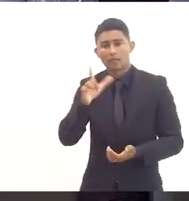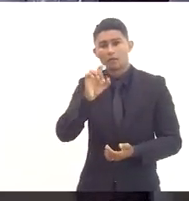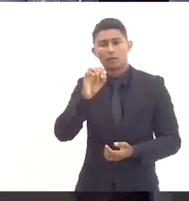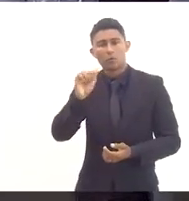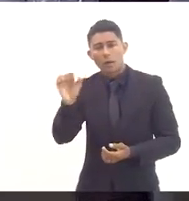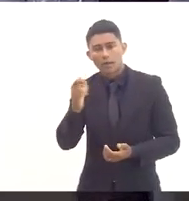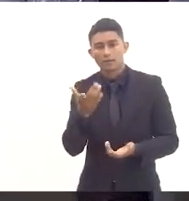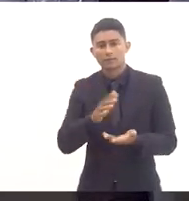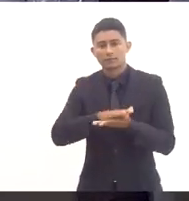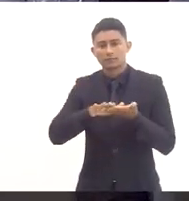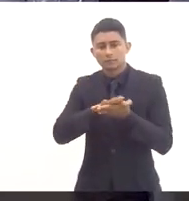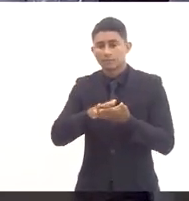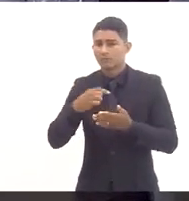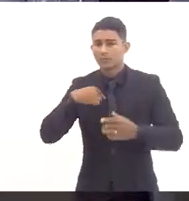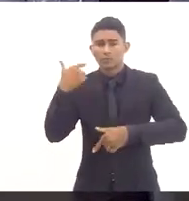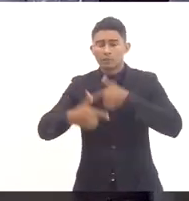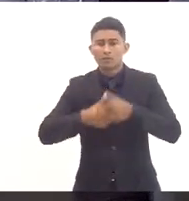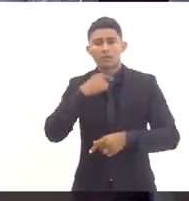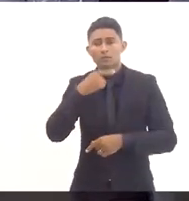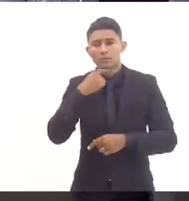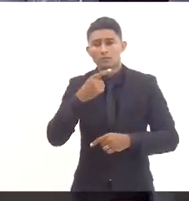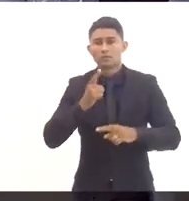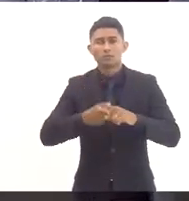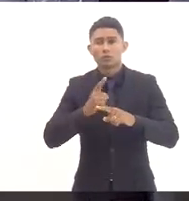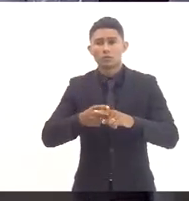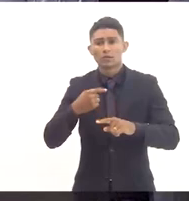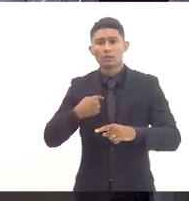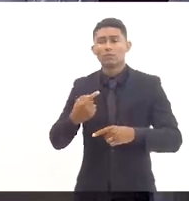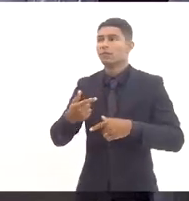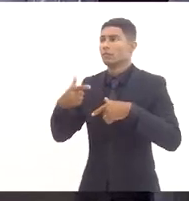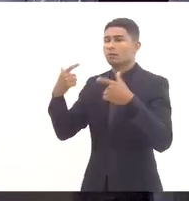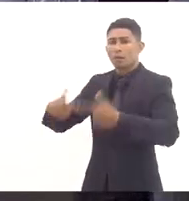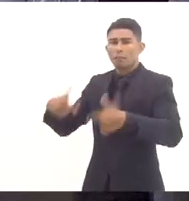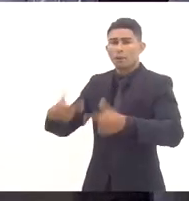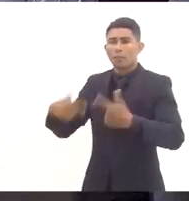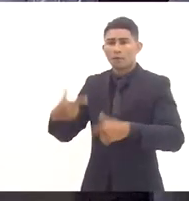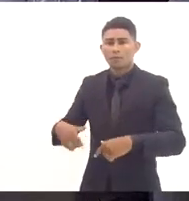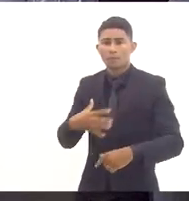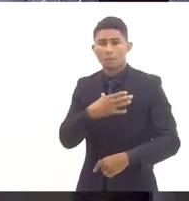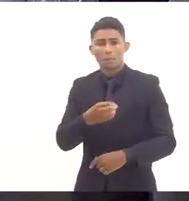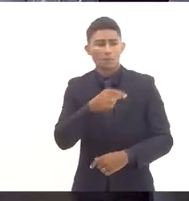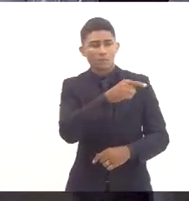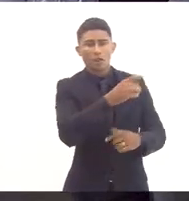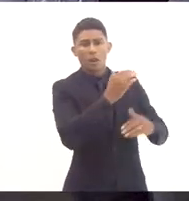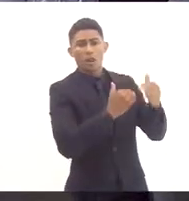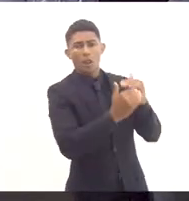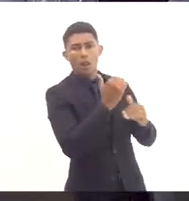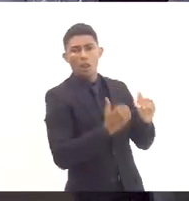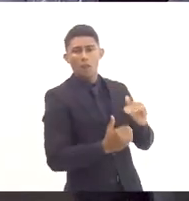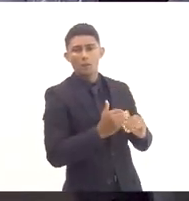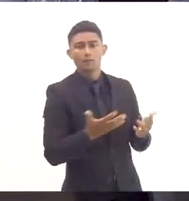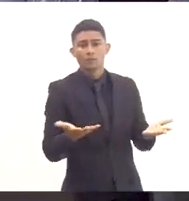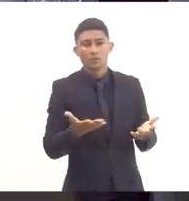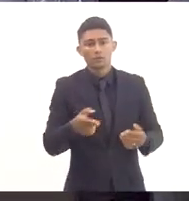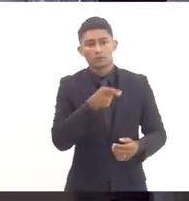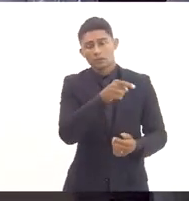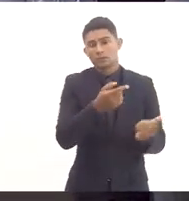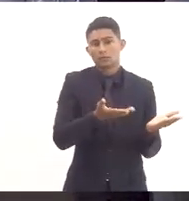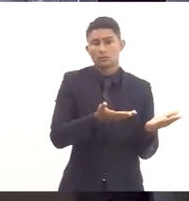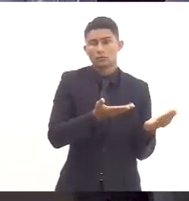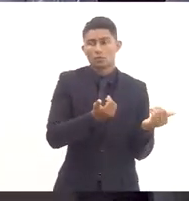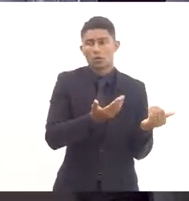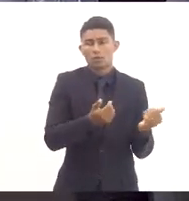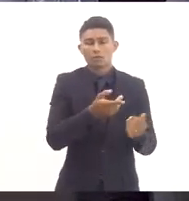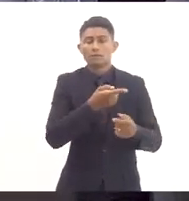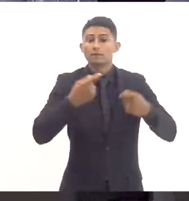eu não consigo trabalhar porque das vezes que eu parei para trabalhar o meu filho regrediu hoje ele é uma adolescente que